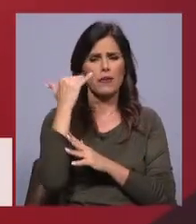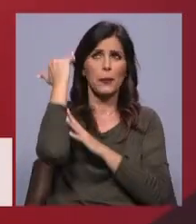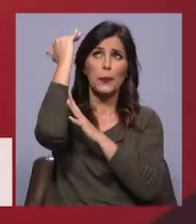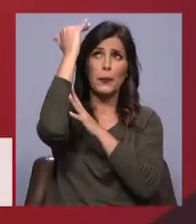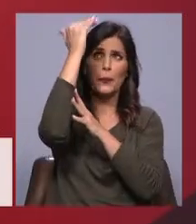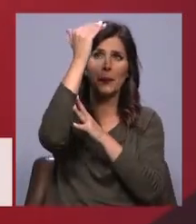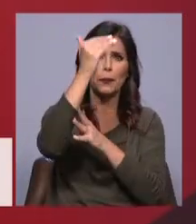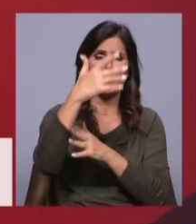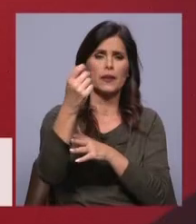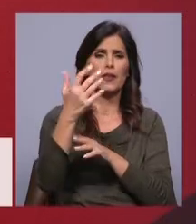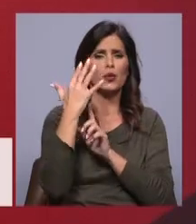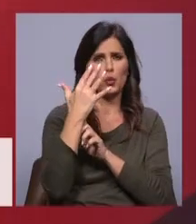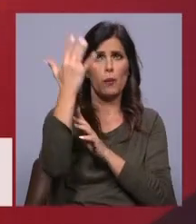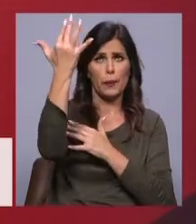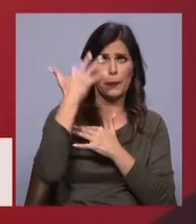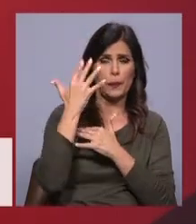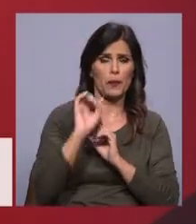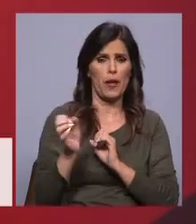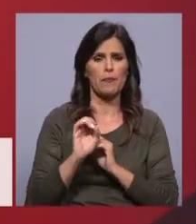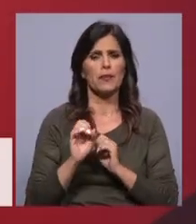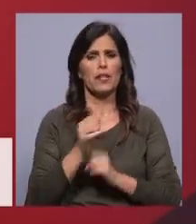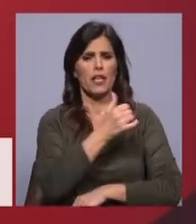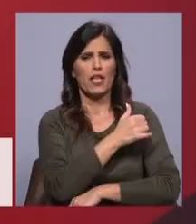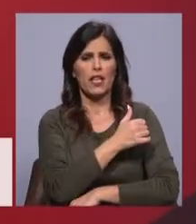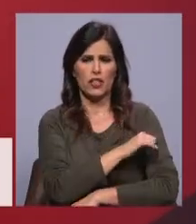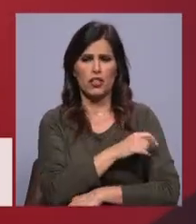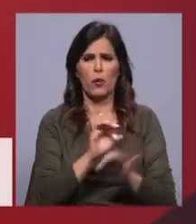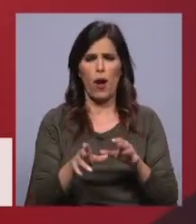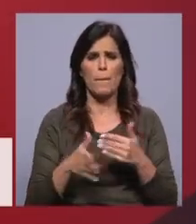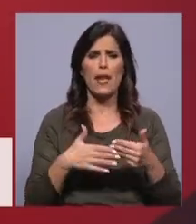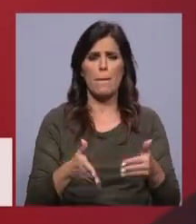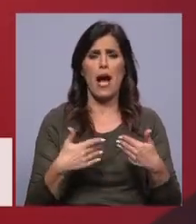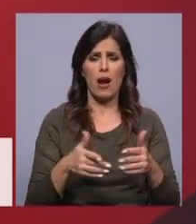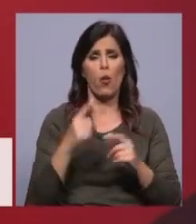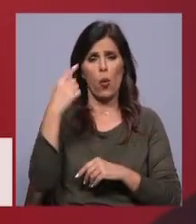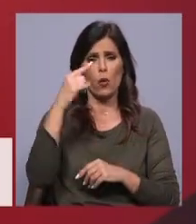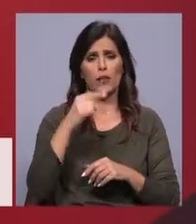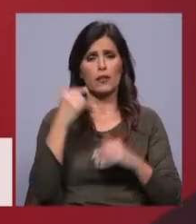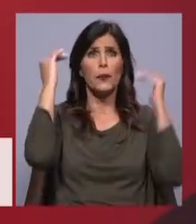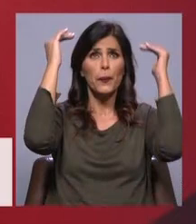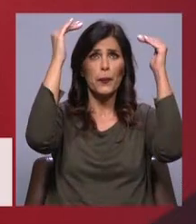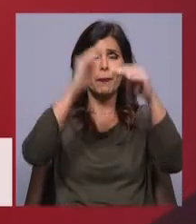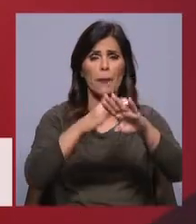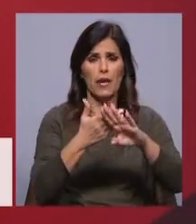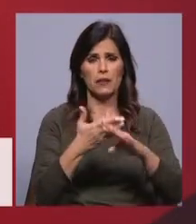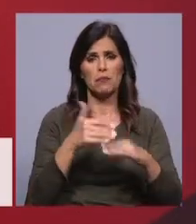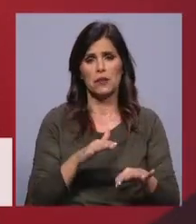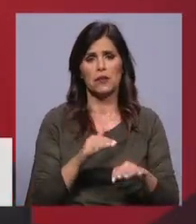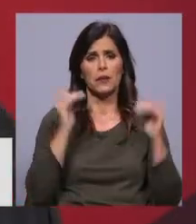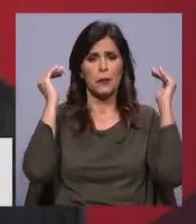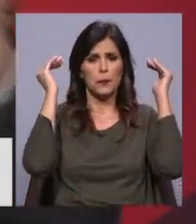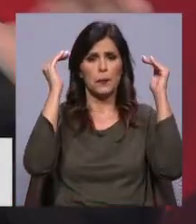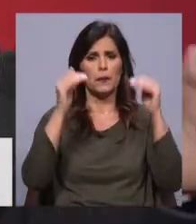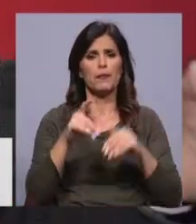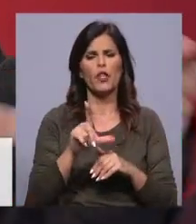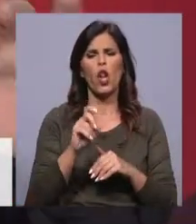fazia sombra para o Papa no Rio de Janeiro a mesma coisa no panamaia o único que tem uma uma pala um bocadinho maior mas é uma pala de